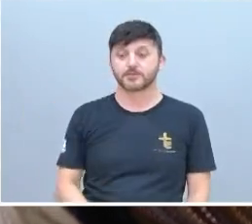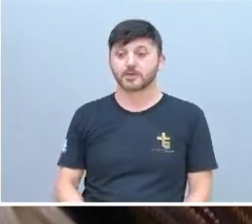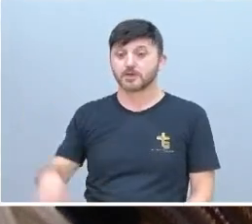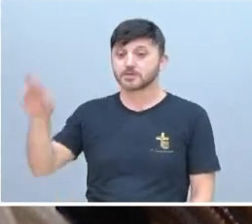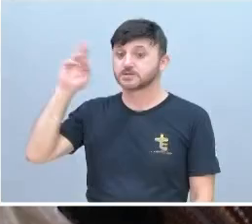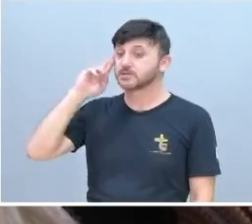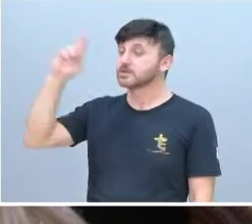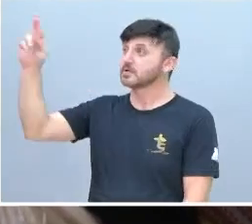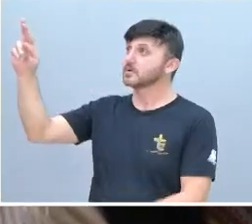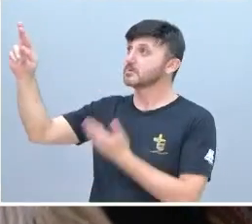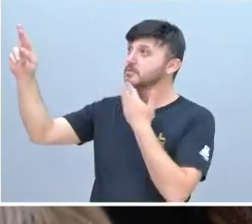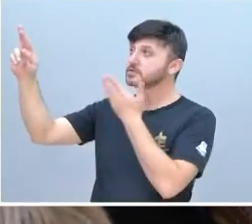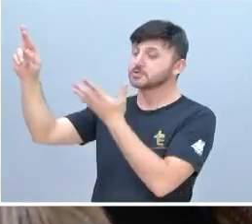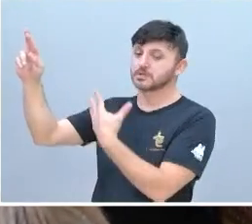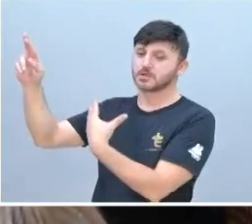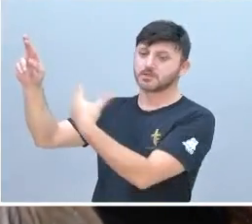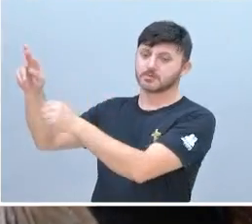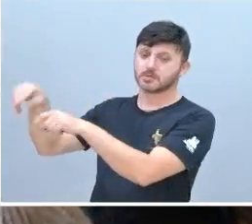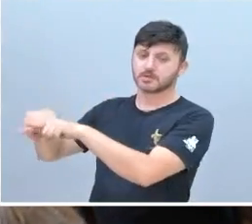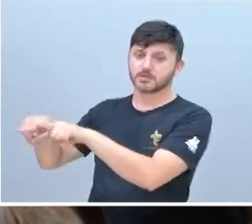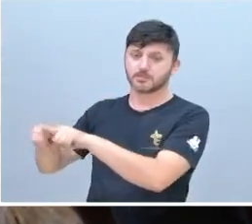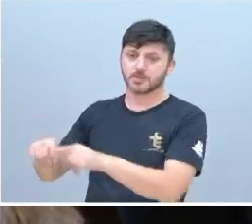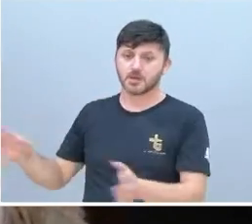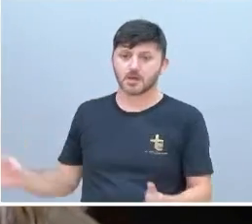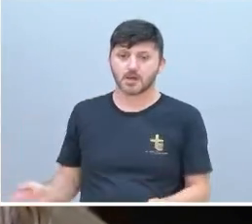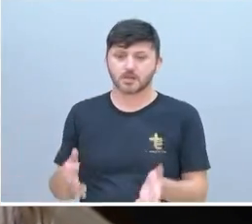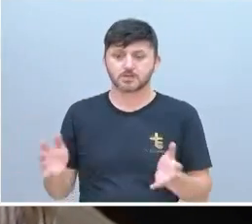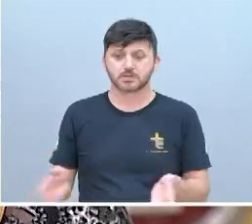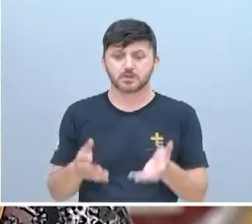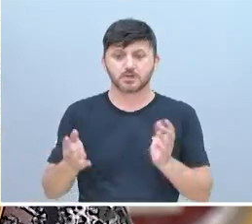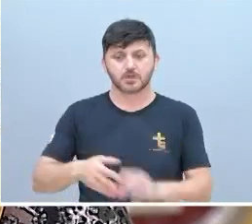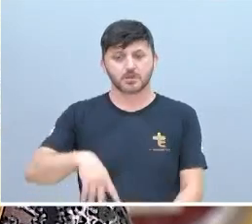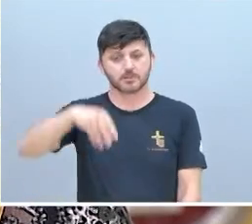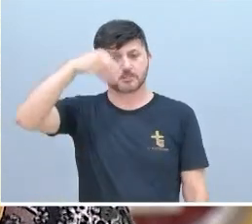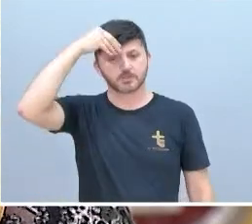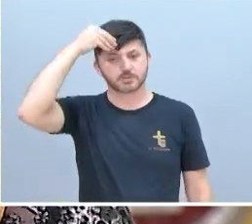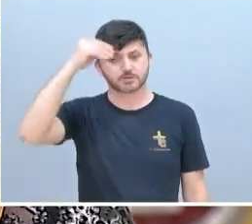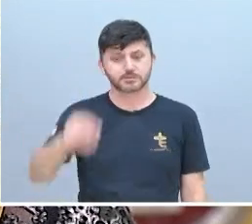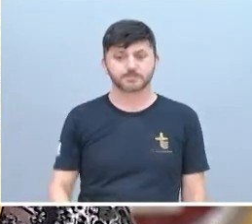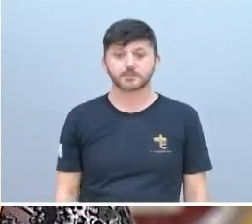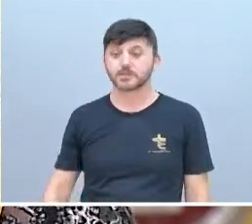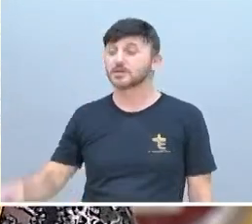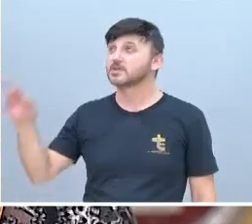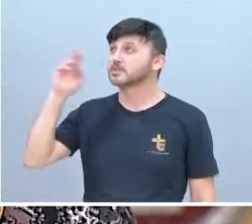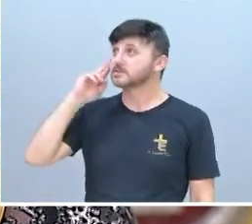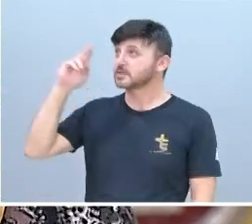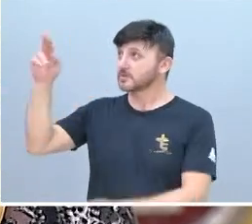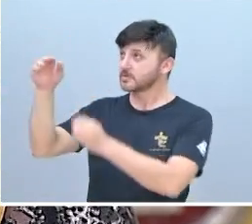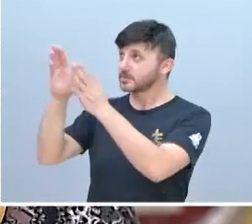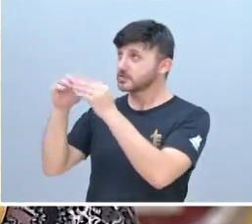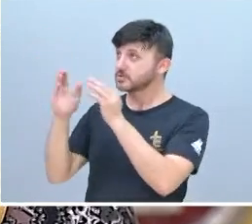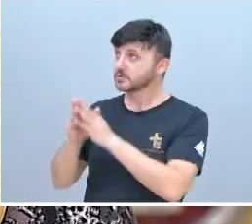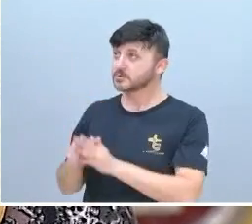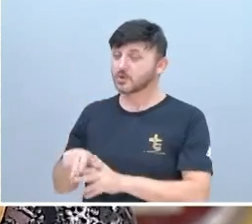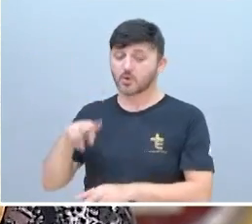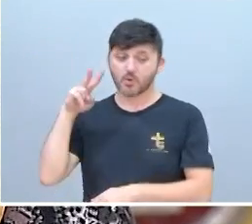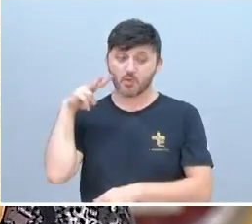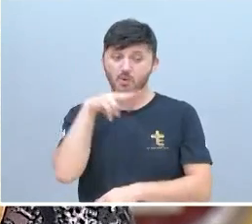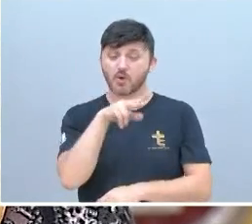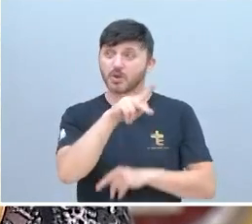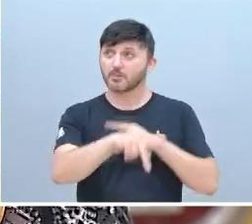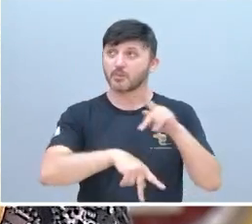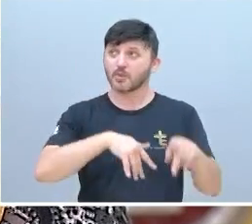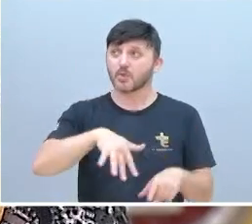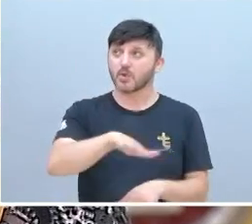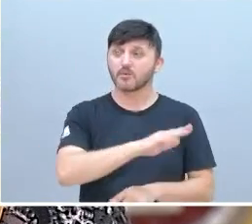Atendei-nos, Senhor, e reavivai o nosso batismo. Senhor, olhai por vossa igreja, Assembleia